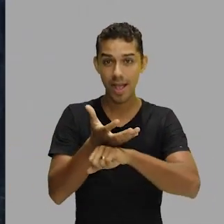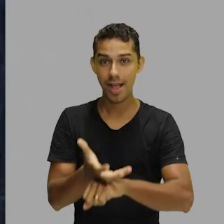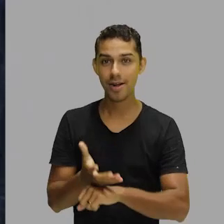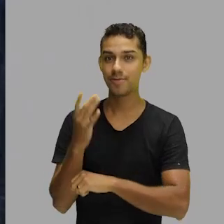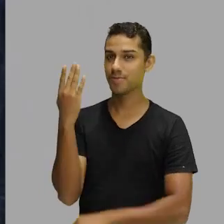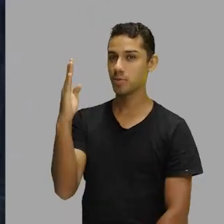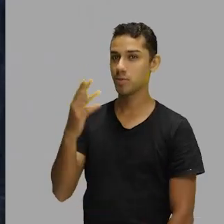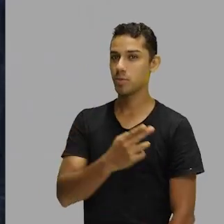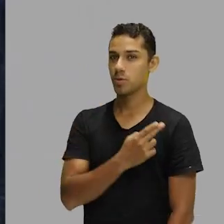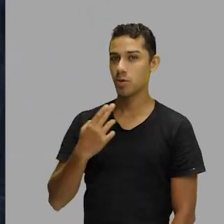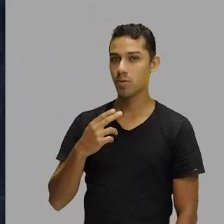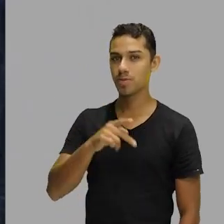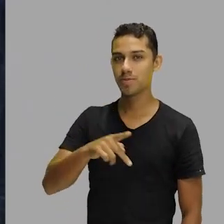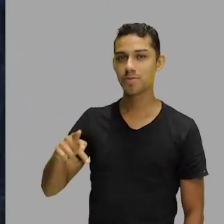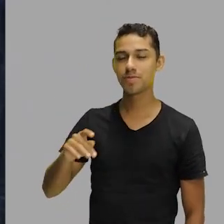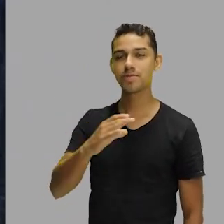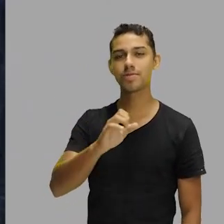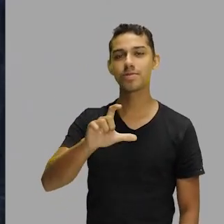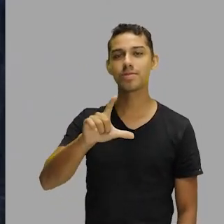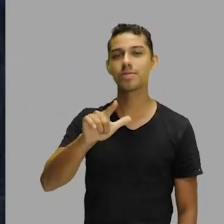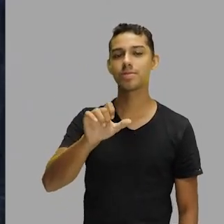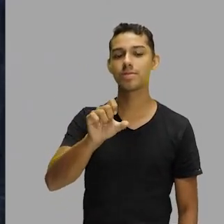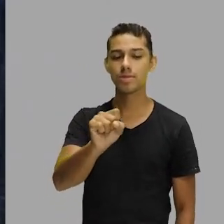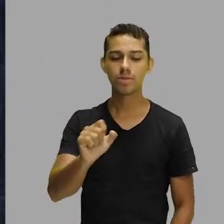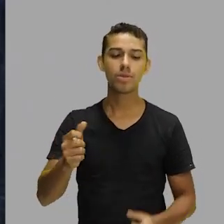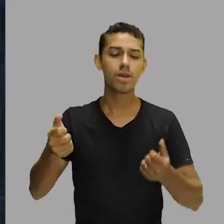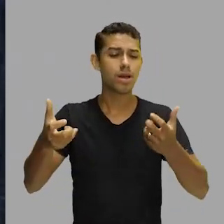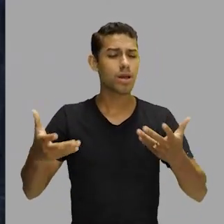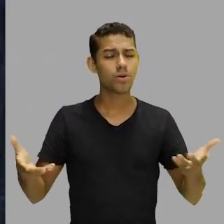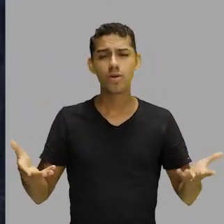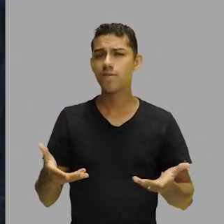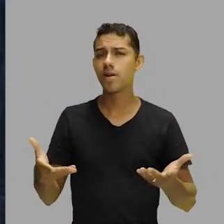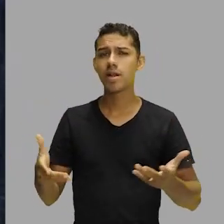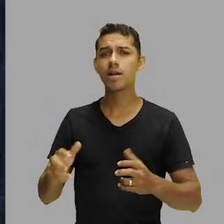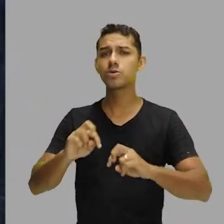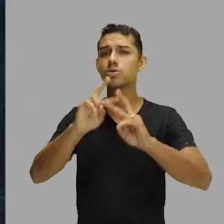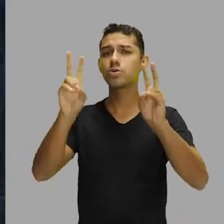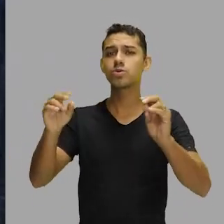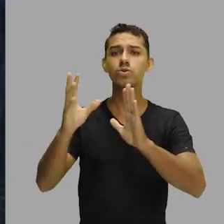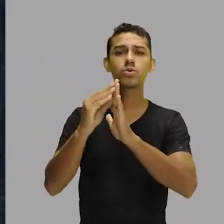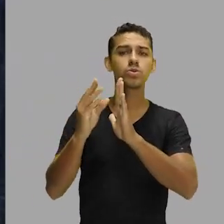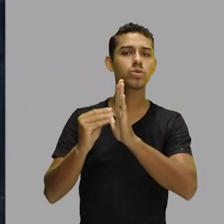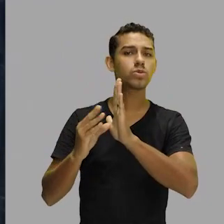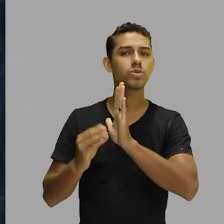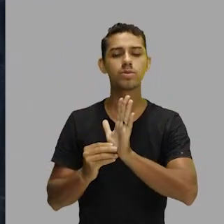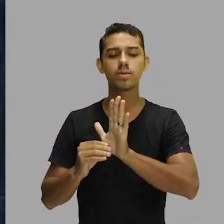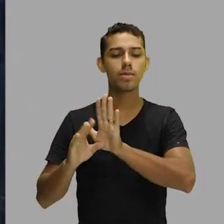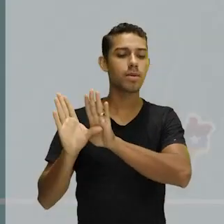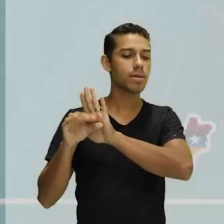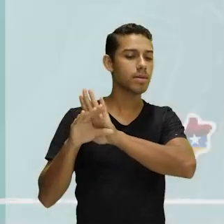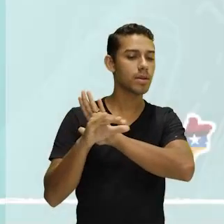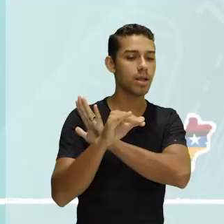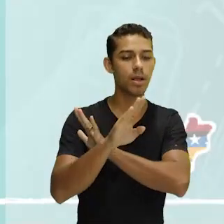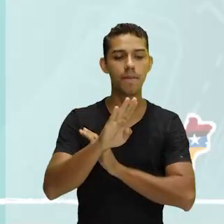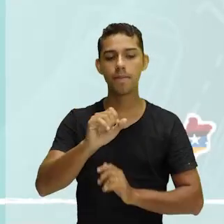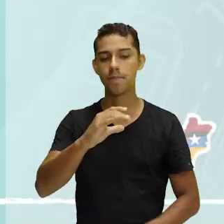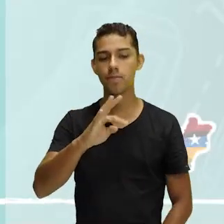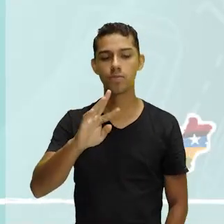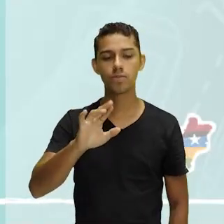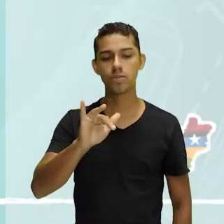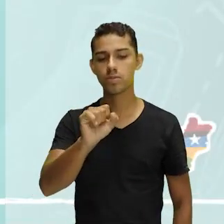na aula de hoje nós vamos falar um pouco aqui sobre bactérias e arqueias, né? Características gerais, importância e